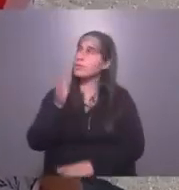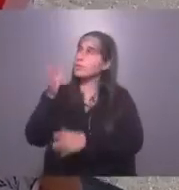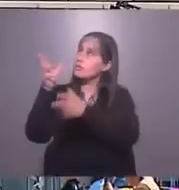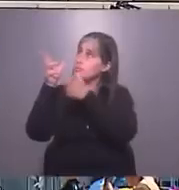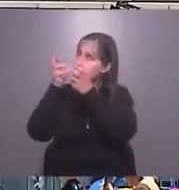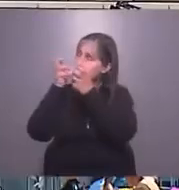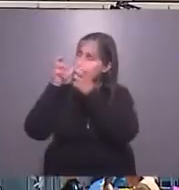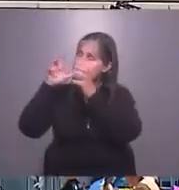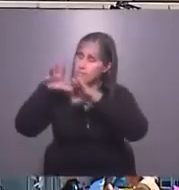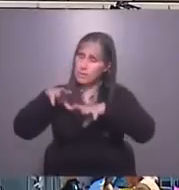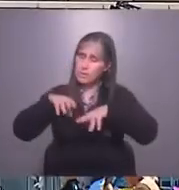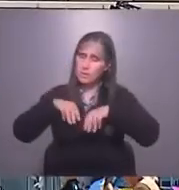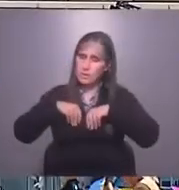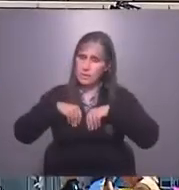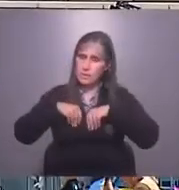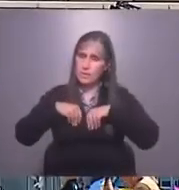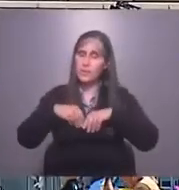Ouvi-nos,